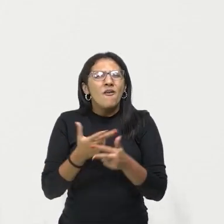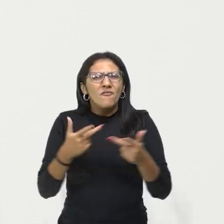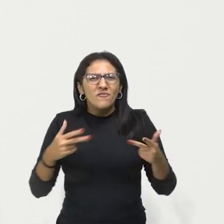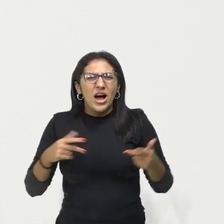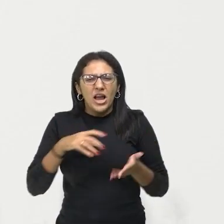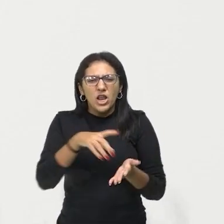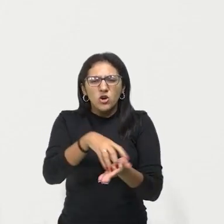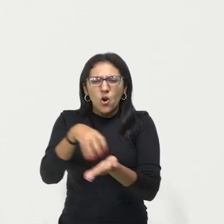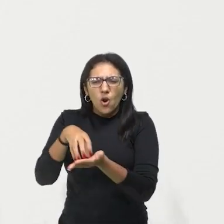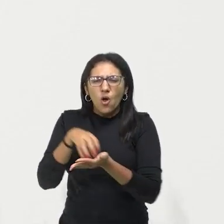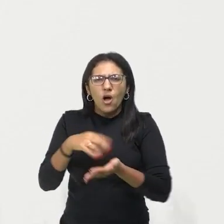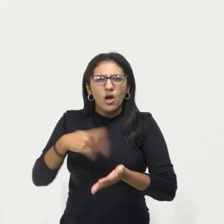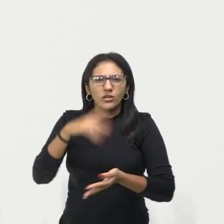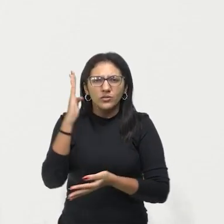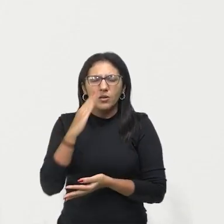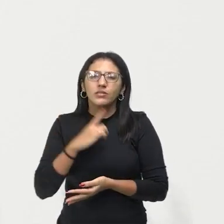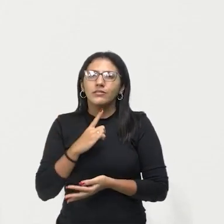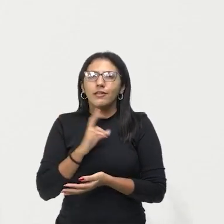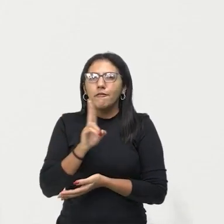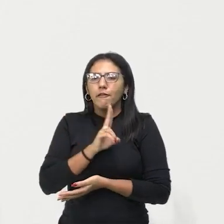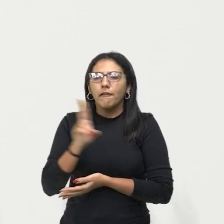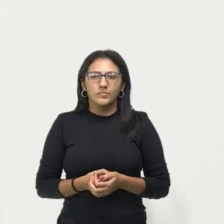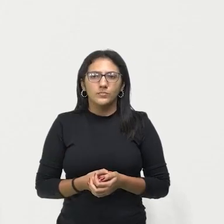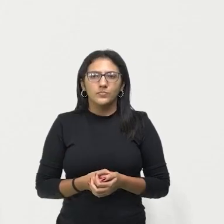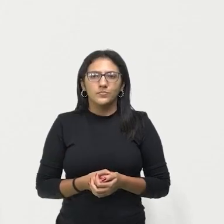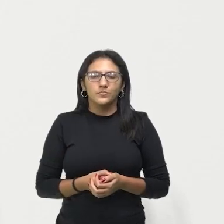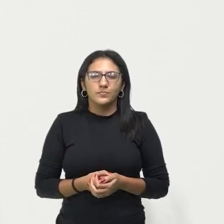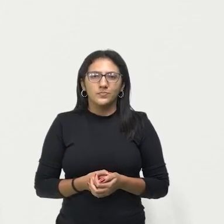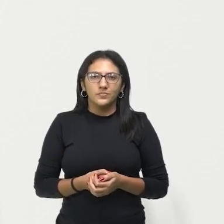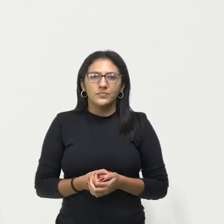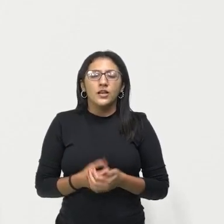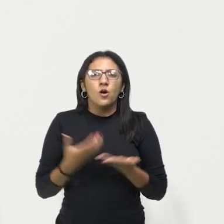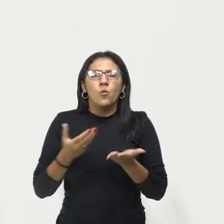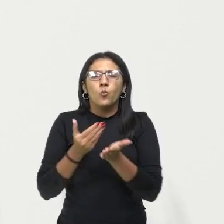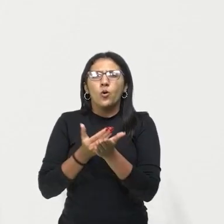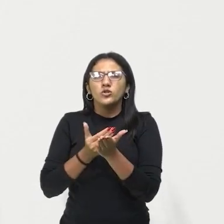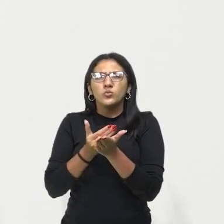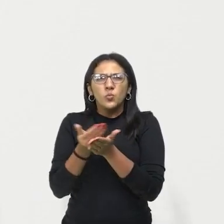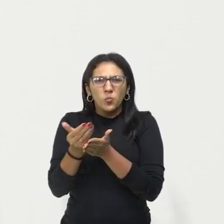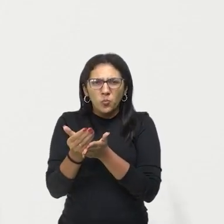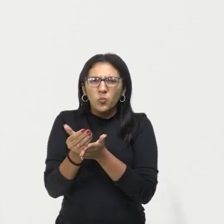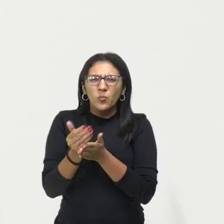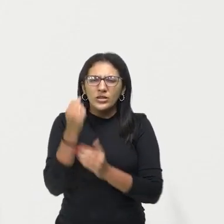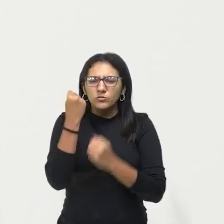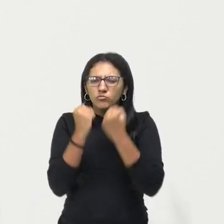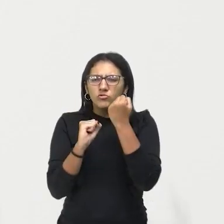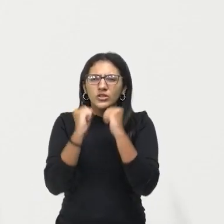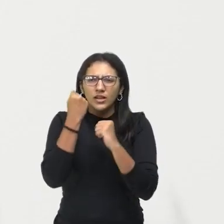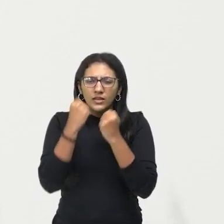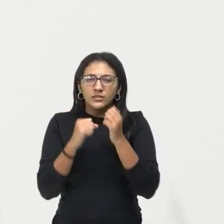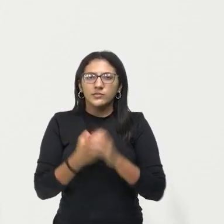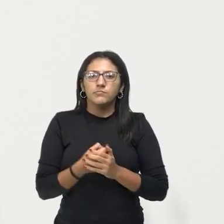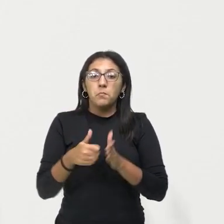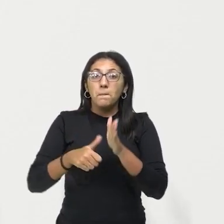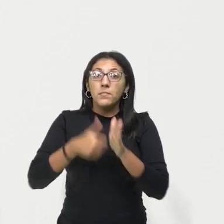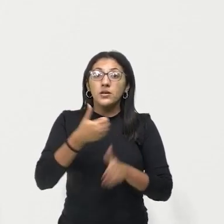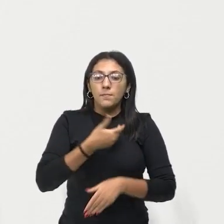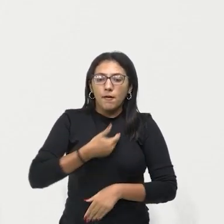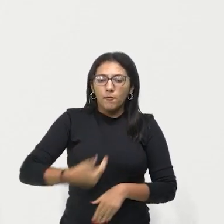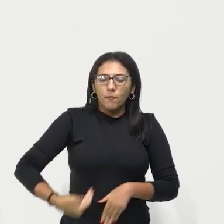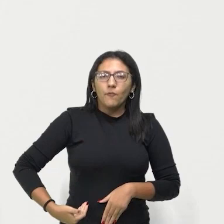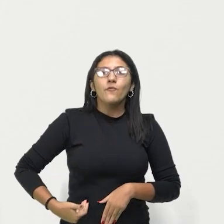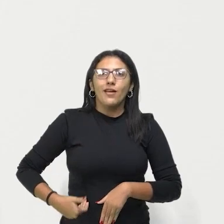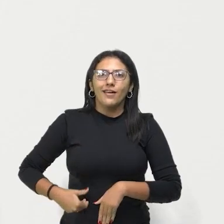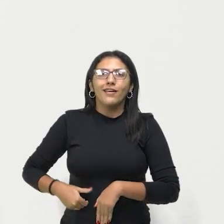esse nome de rua ou de praça. Quando começa a industrialização no Brasil? No primeiro governo Vargas,